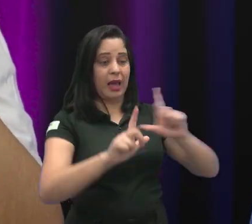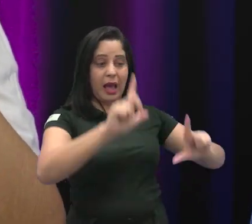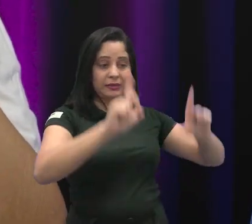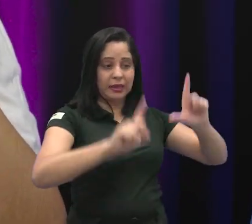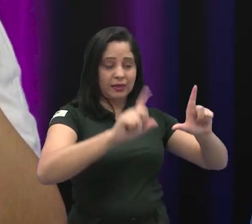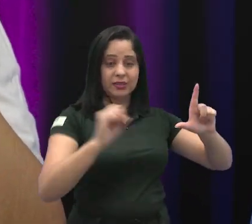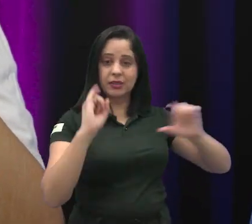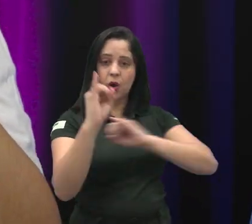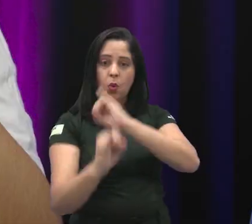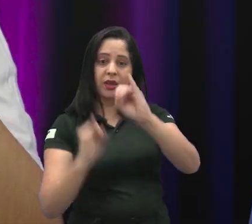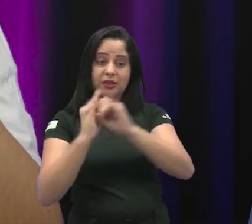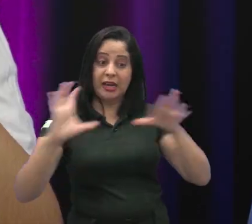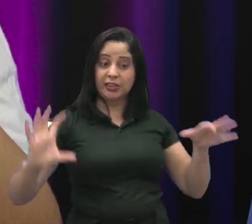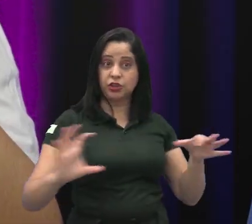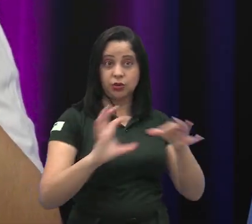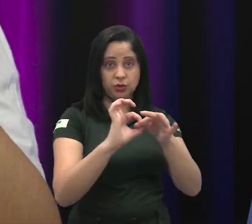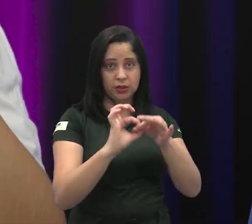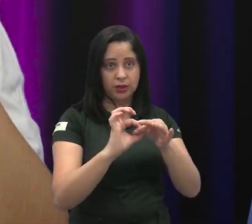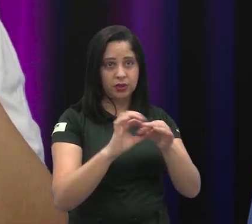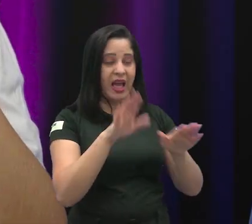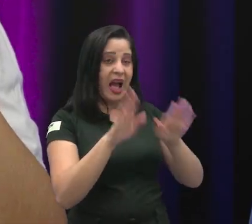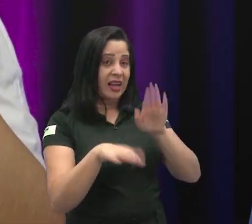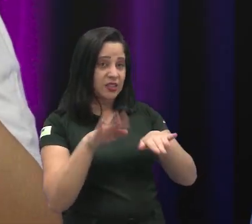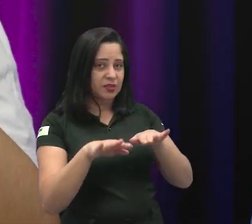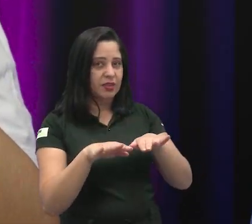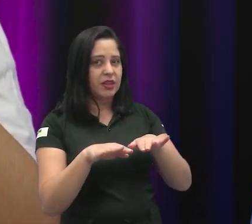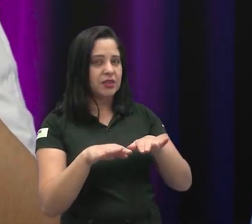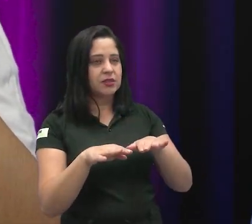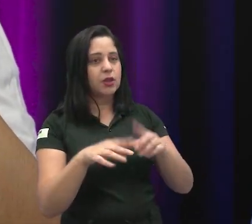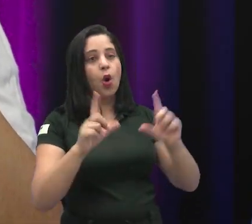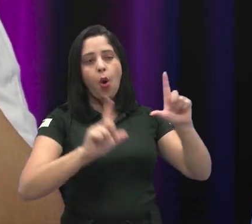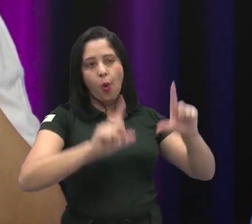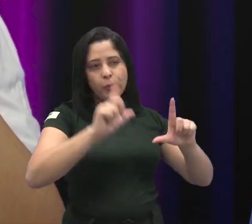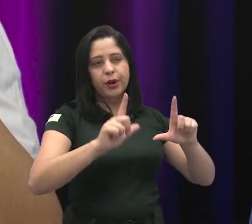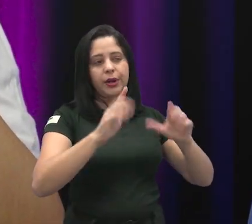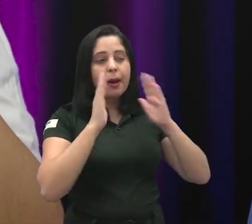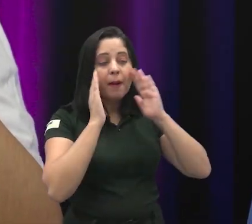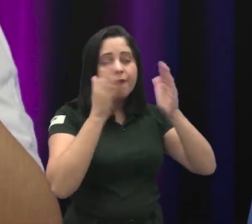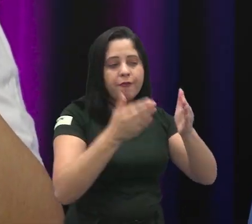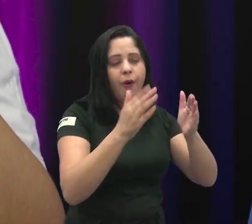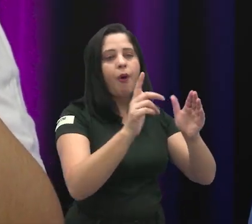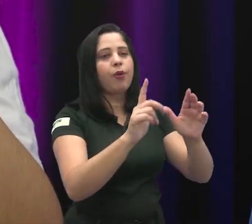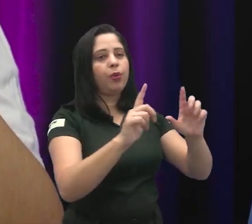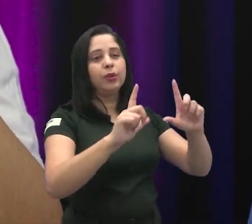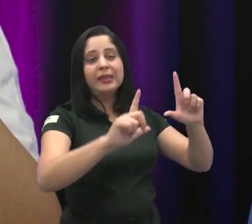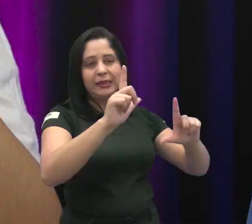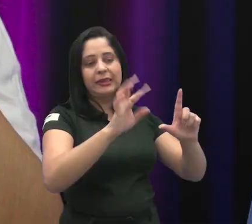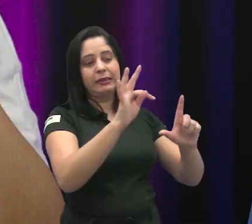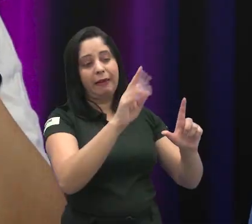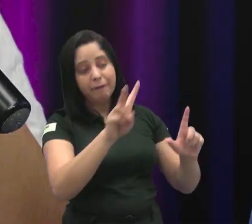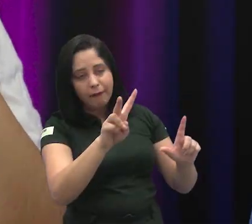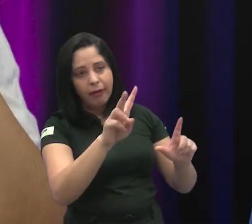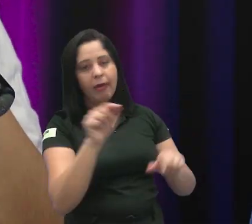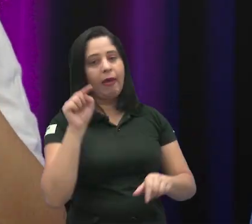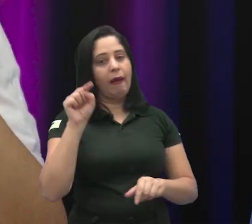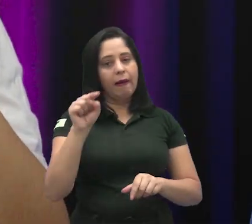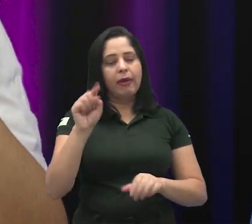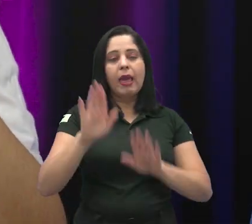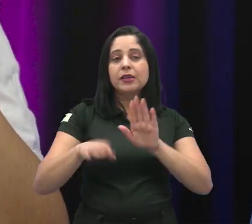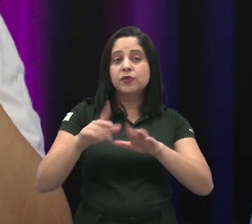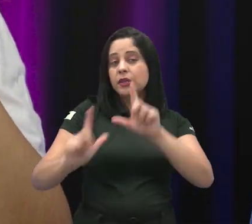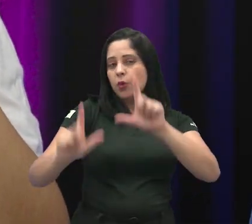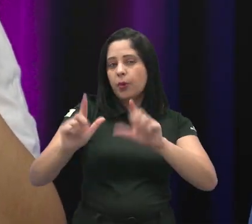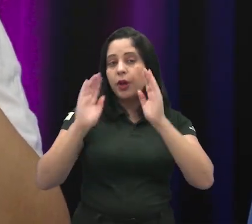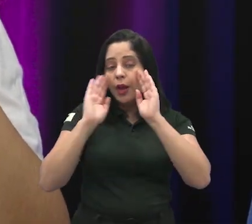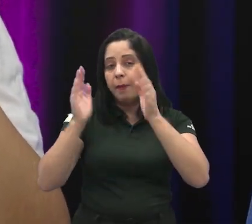assim. E tem formatos que cabem só a televisão, tem formatos que cabem só o rádio, enfim, formatos exclusivos. E que as pessoas estão